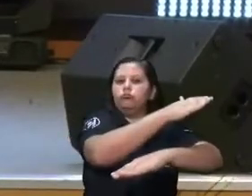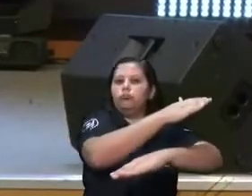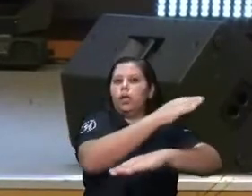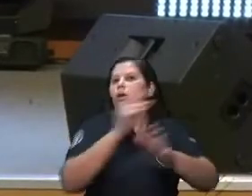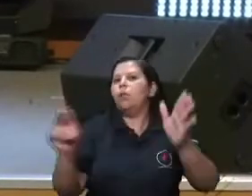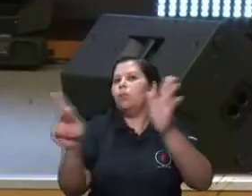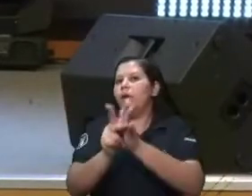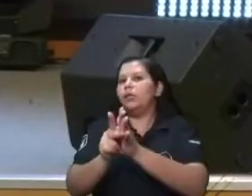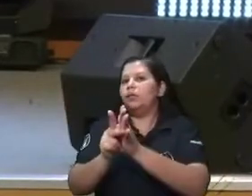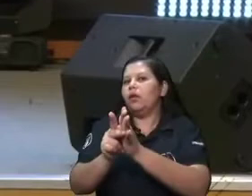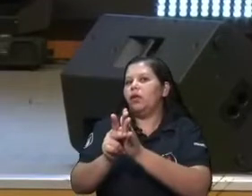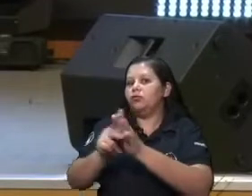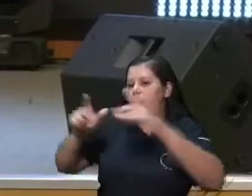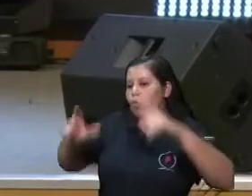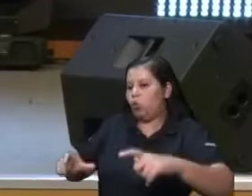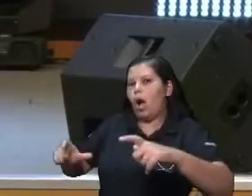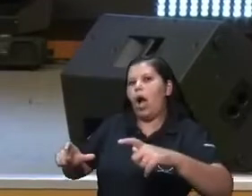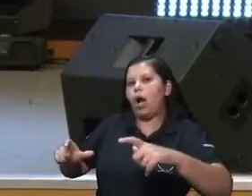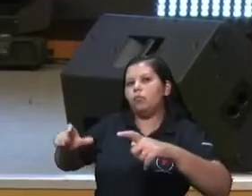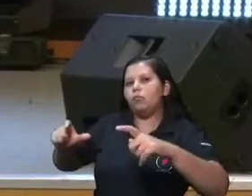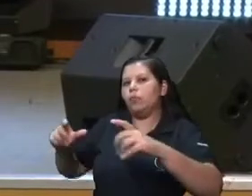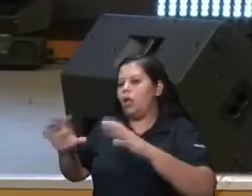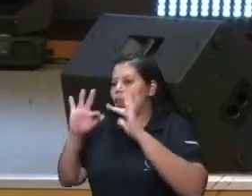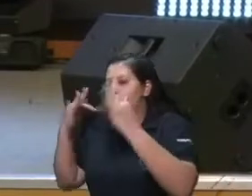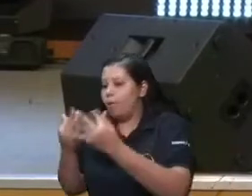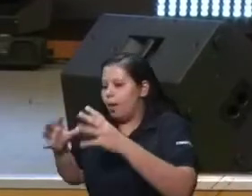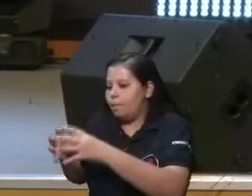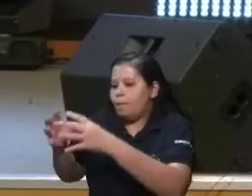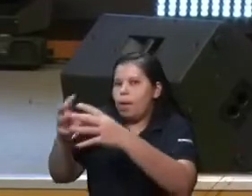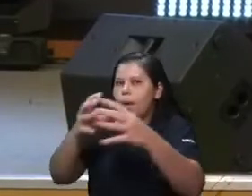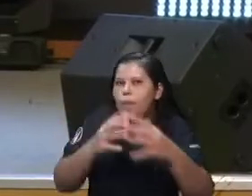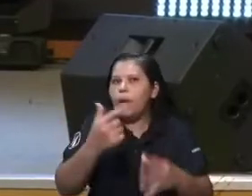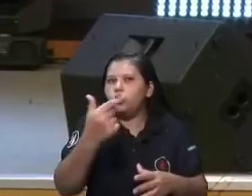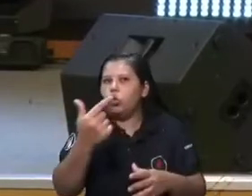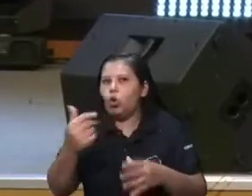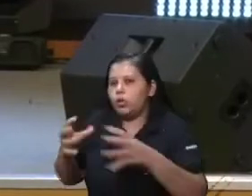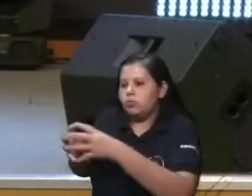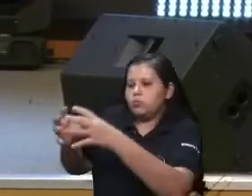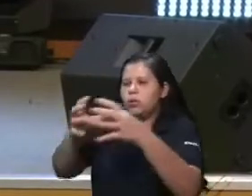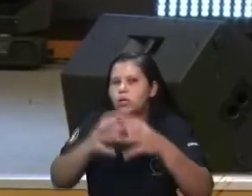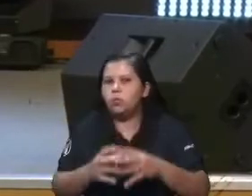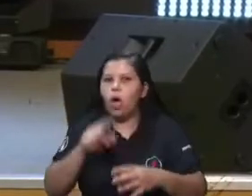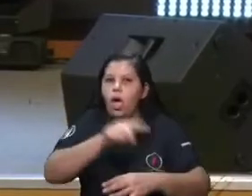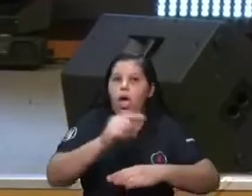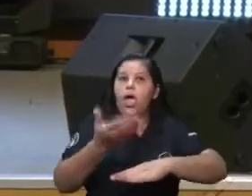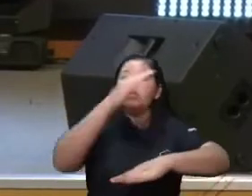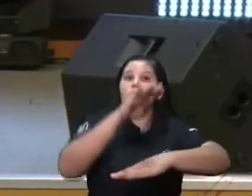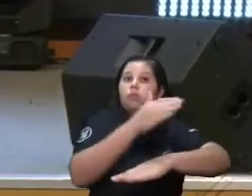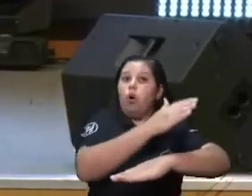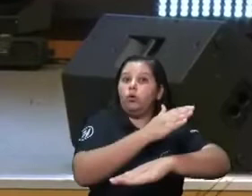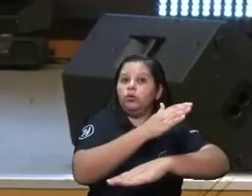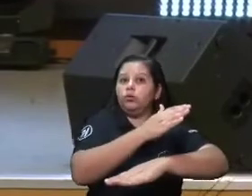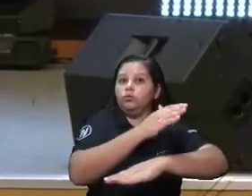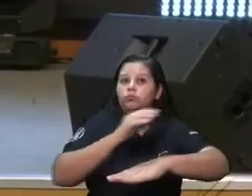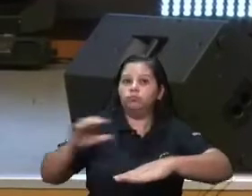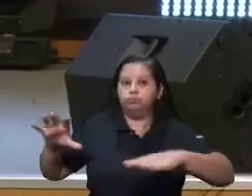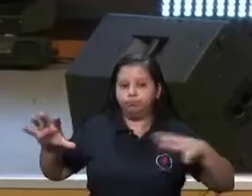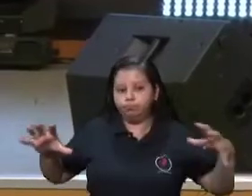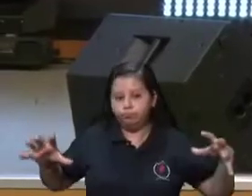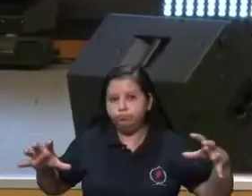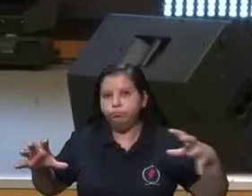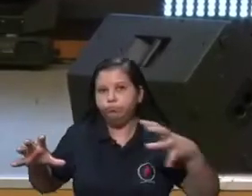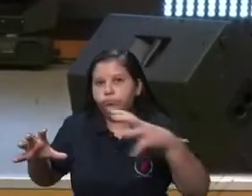tribos. Esse monte só passa a ser parte do território porque